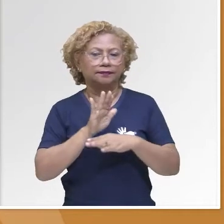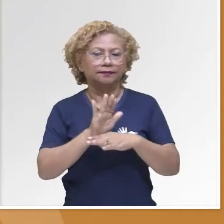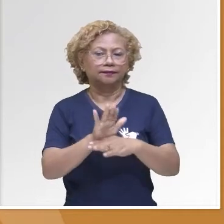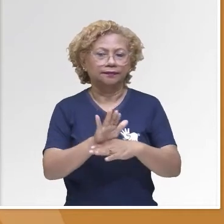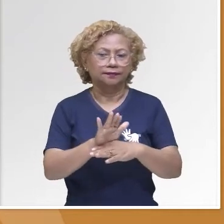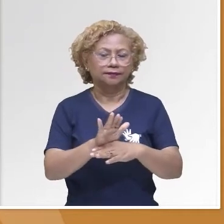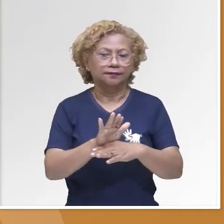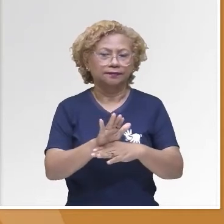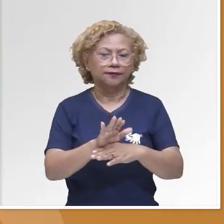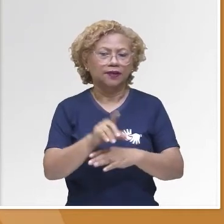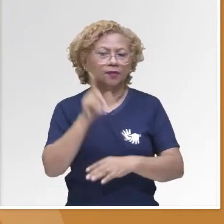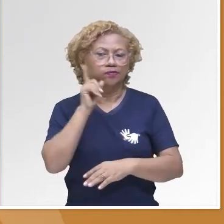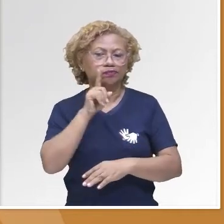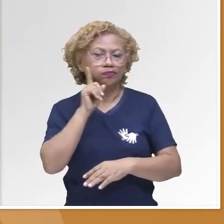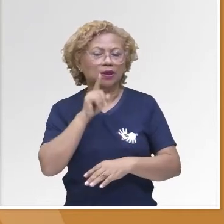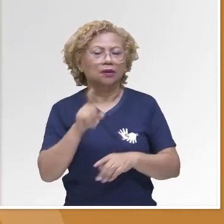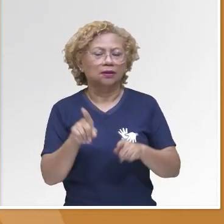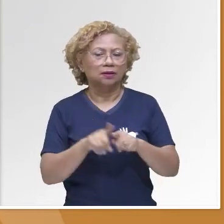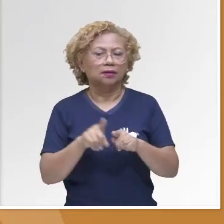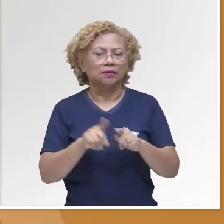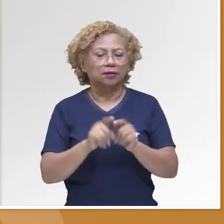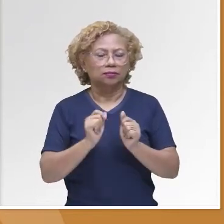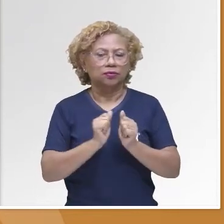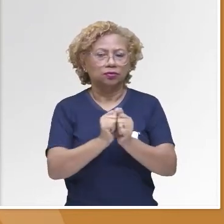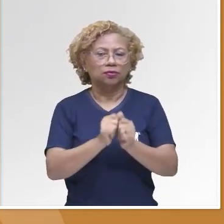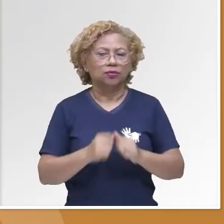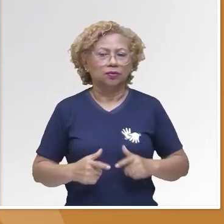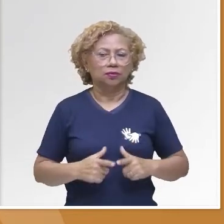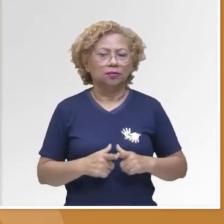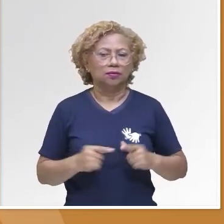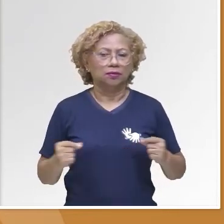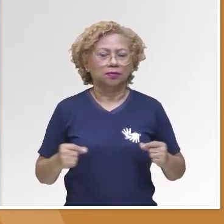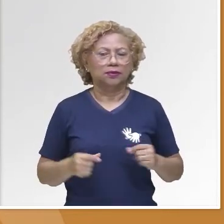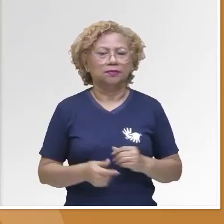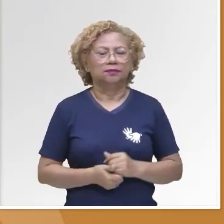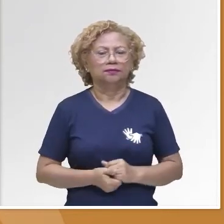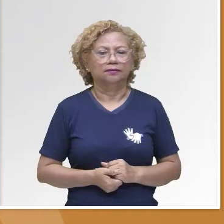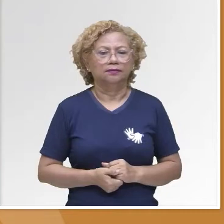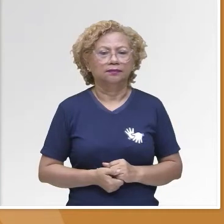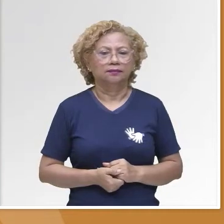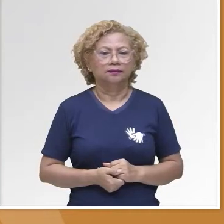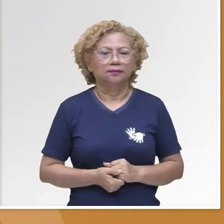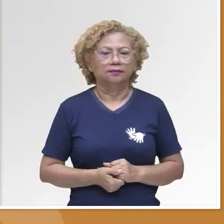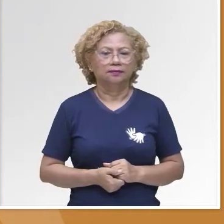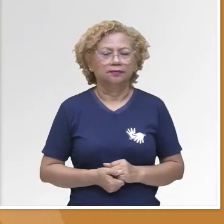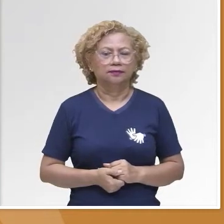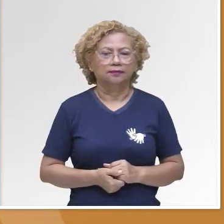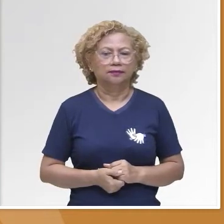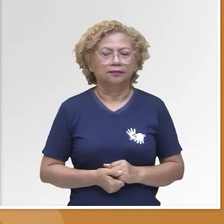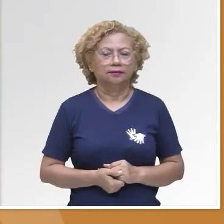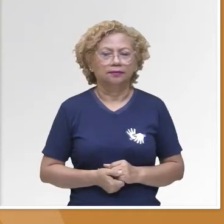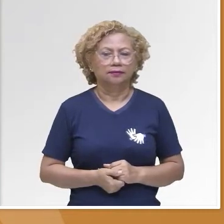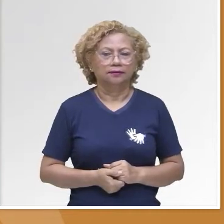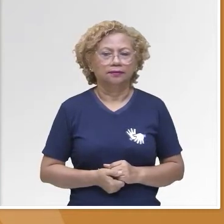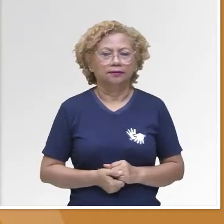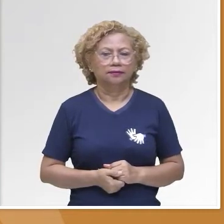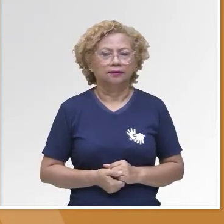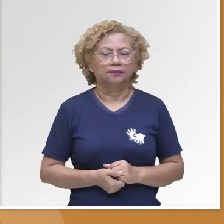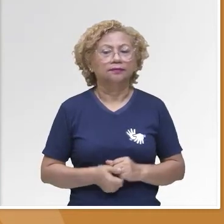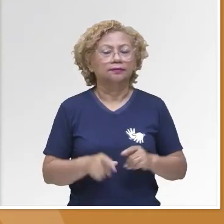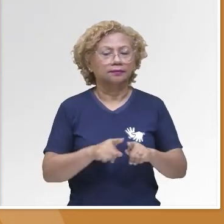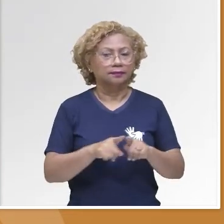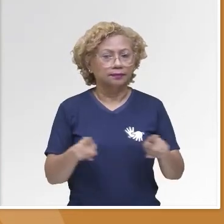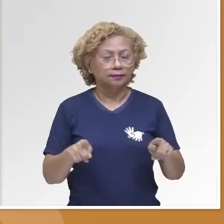Japão. Claro que essa ajuda japonesa veio, né, após o período, né,